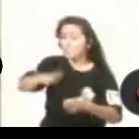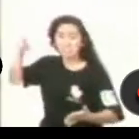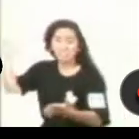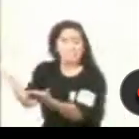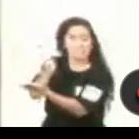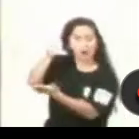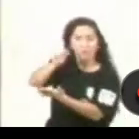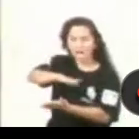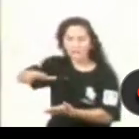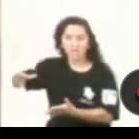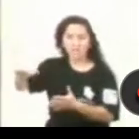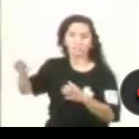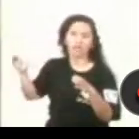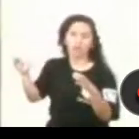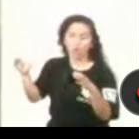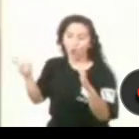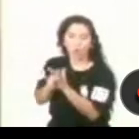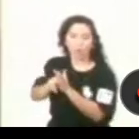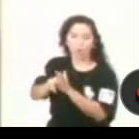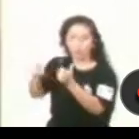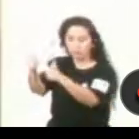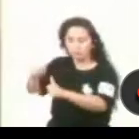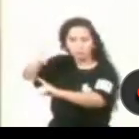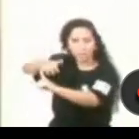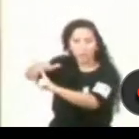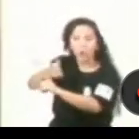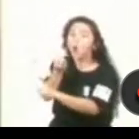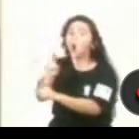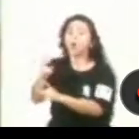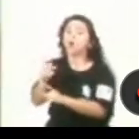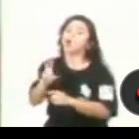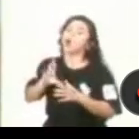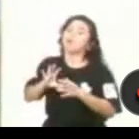de Moloque, ou nós vamos entregar essa nação?